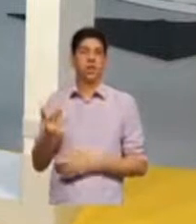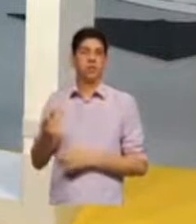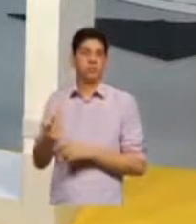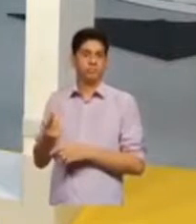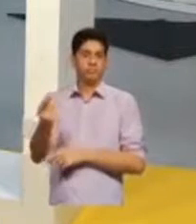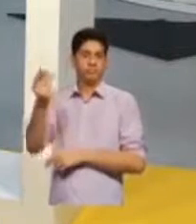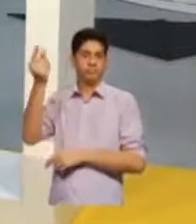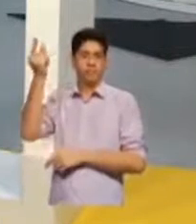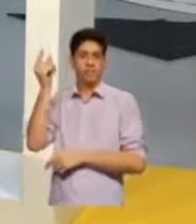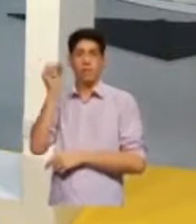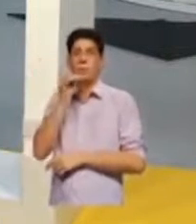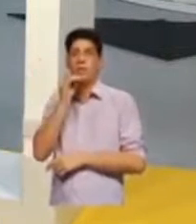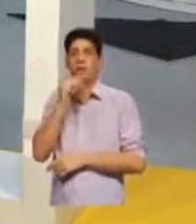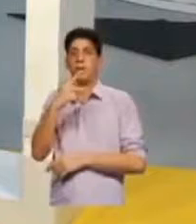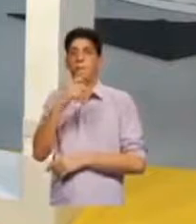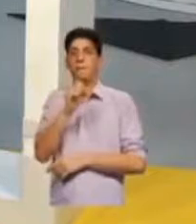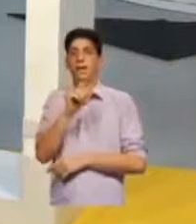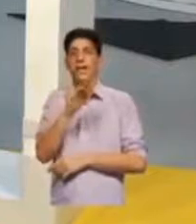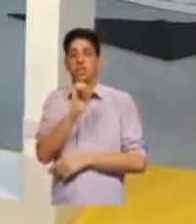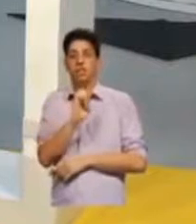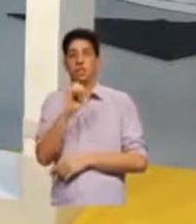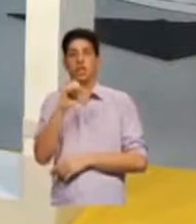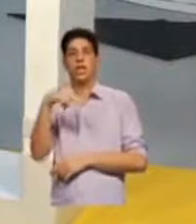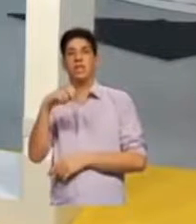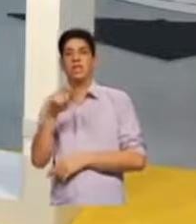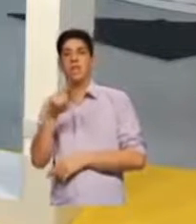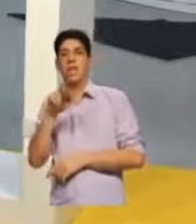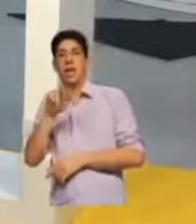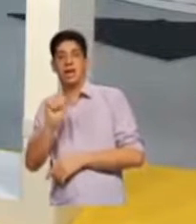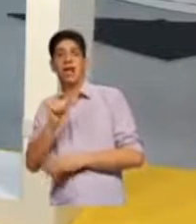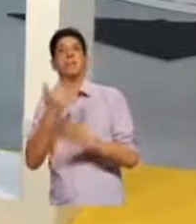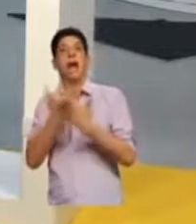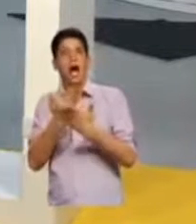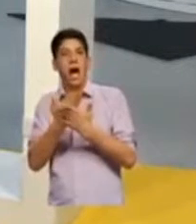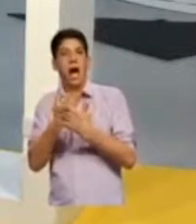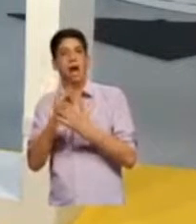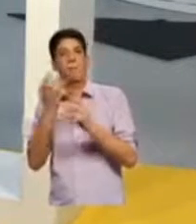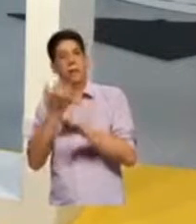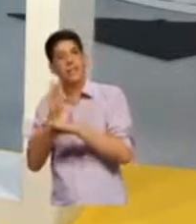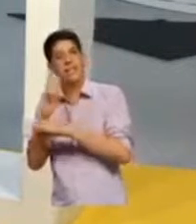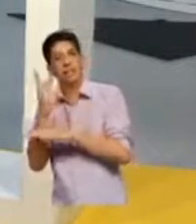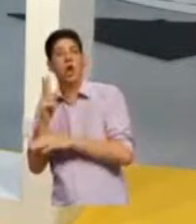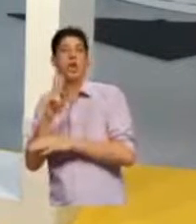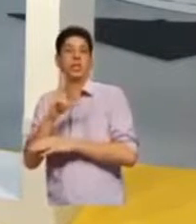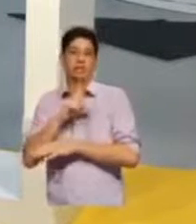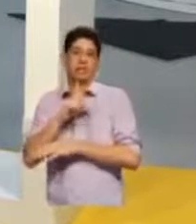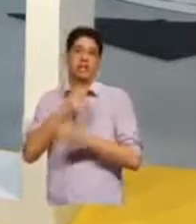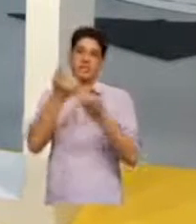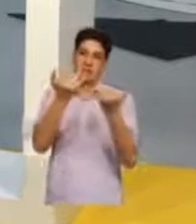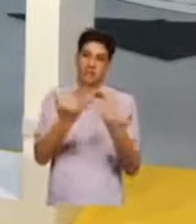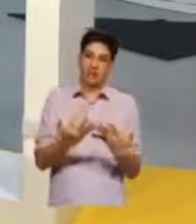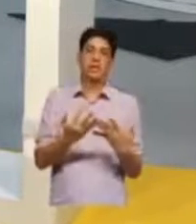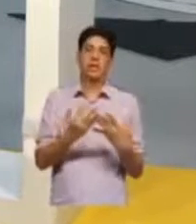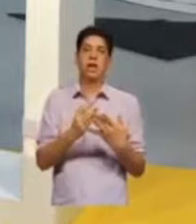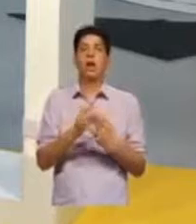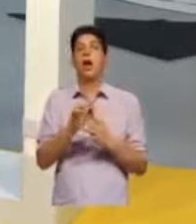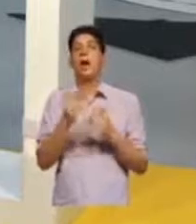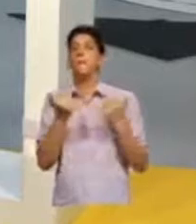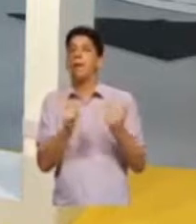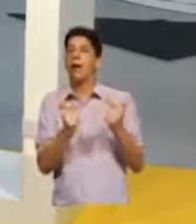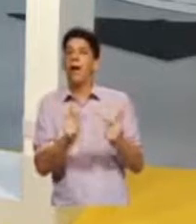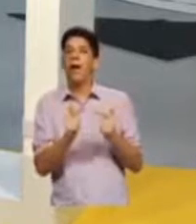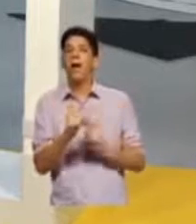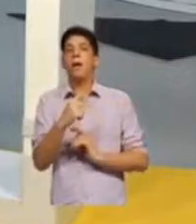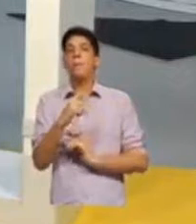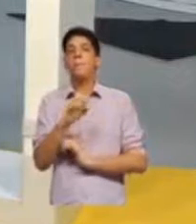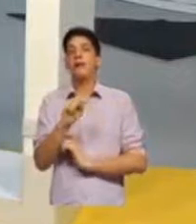por exemplo, peste negra. Na aula de história a gente já ouviu falar. A peste negra, popularmente conhecida como peste